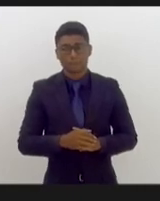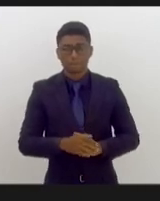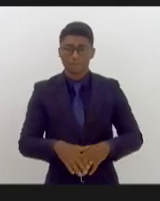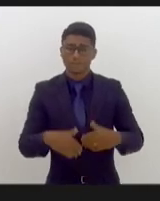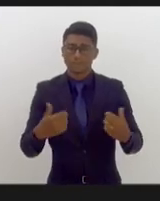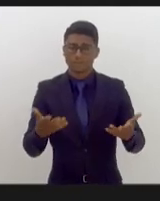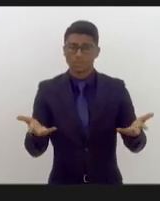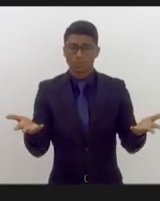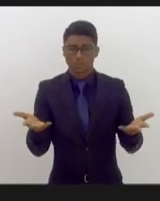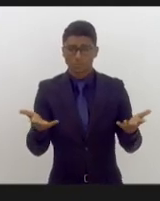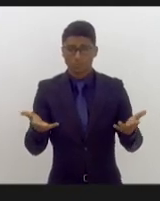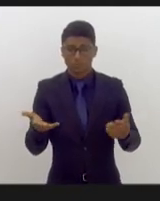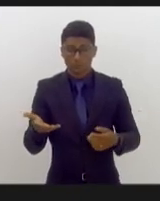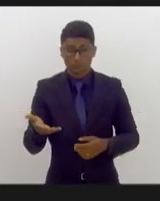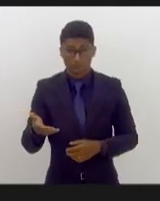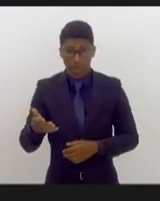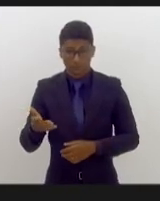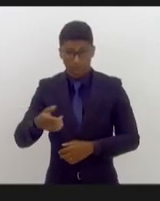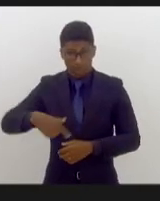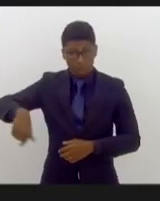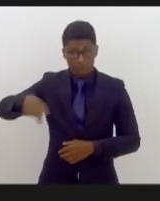a gente está aqui nesse momento